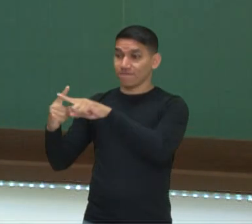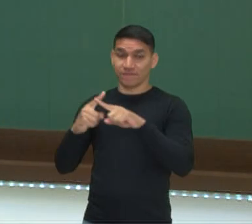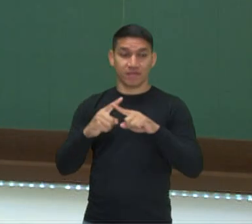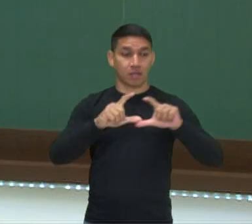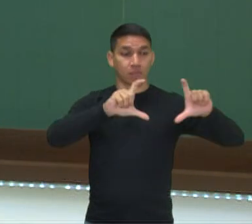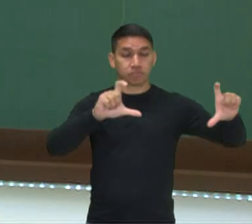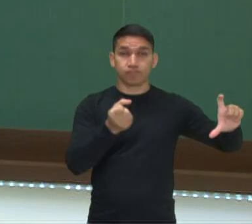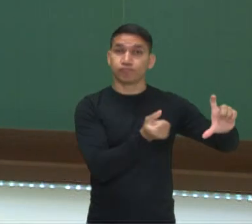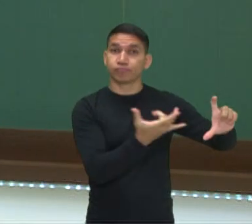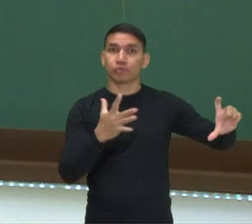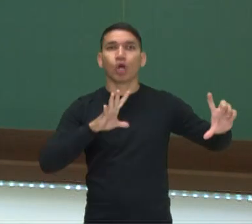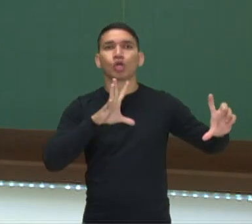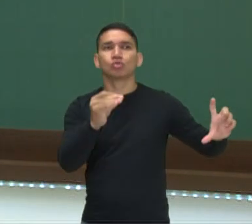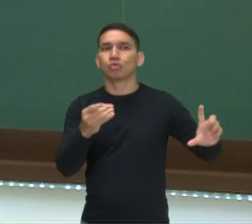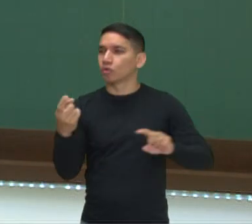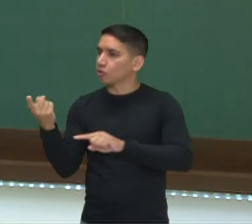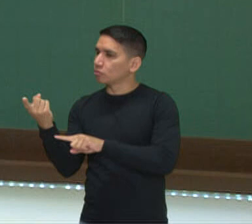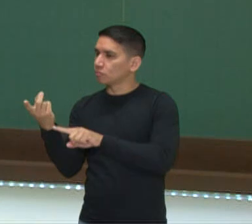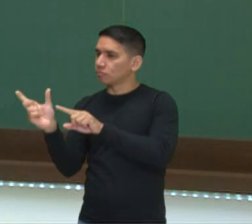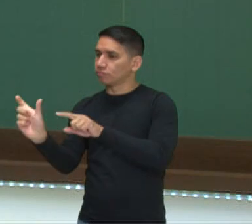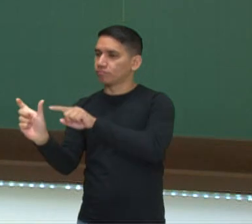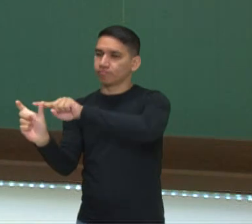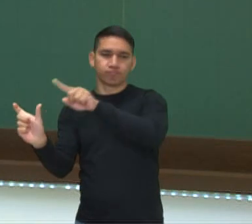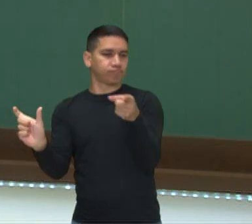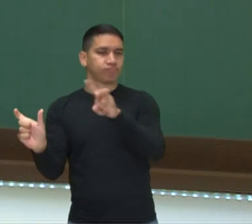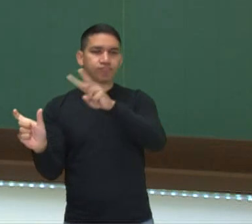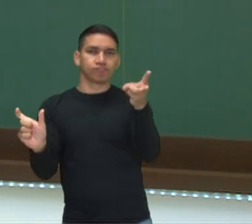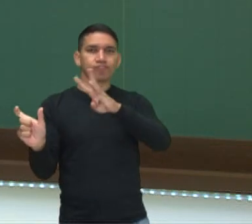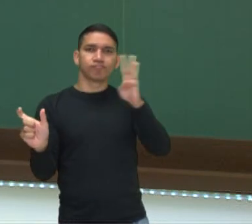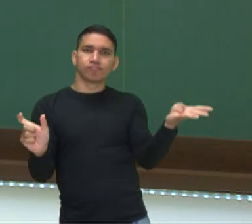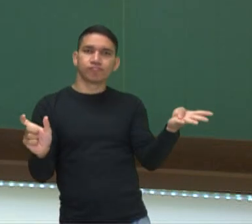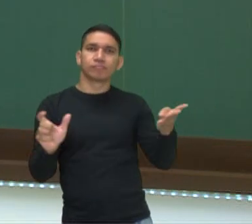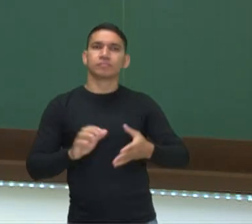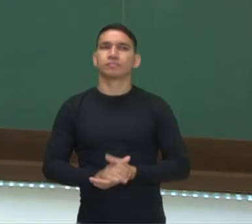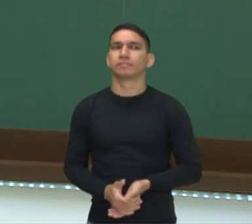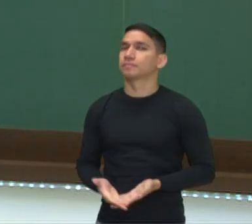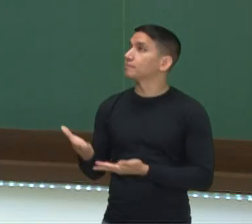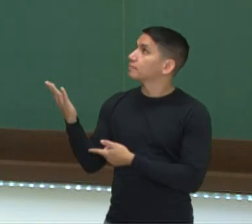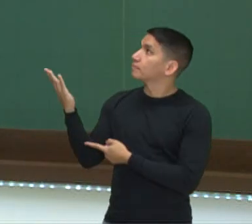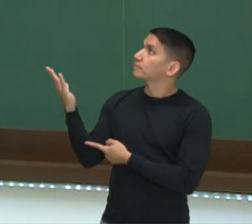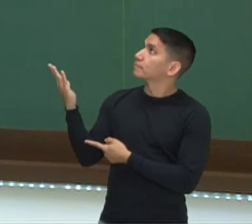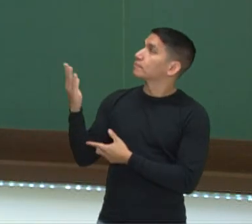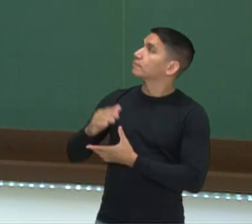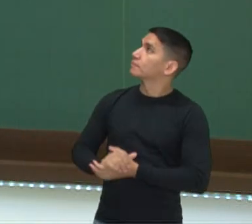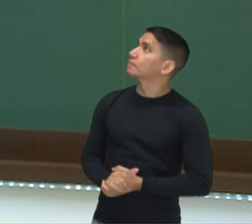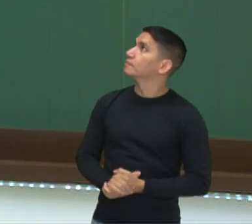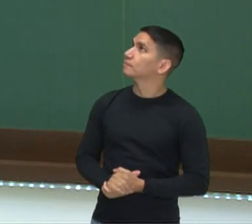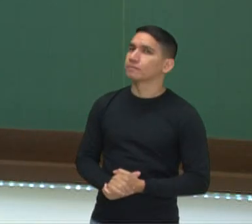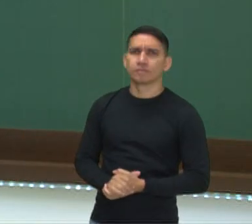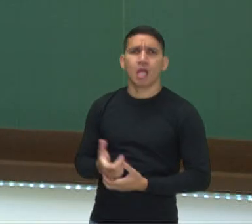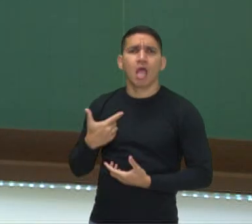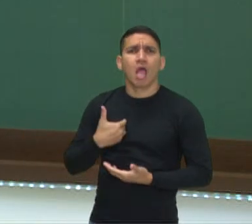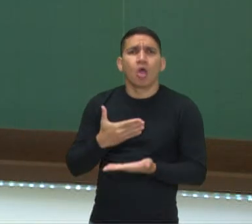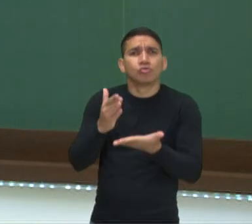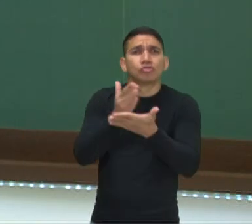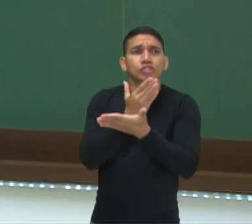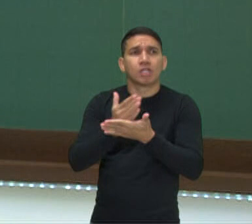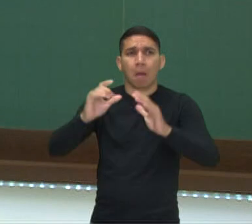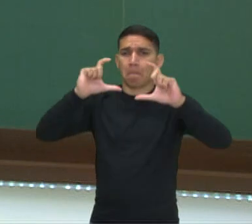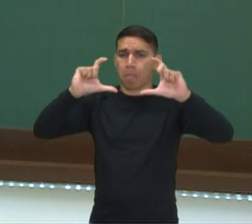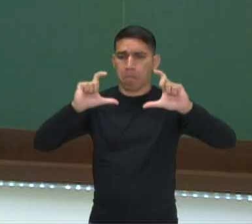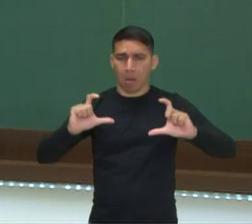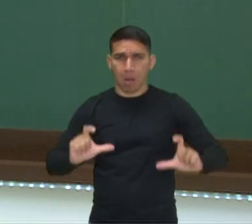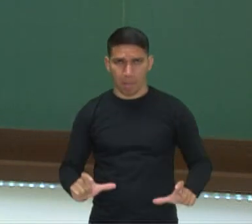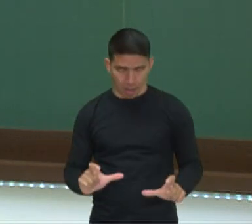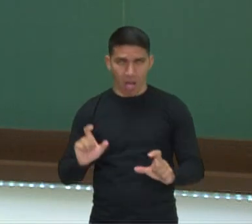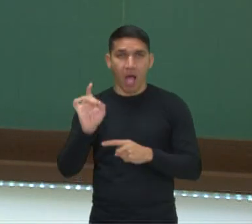multiplicação distributiva ali, as flechinhas, né? 3A vezes B, representei aqui, dá 3AB. Eu fiz separadinho cada uma